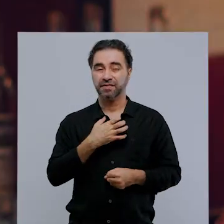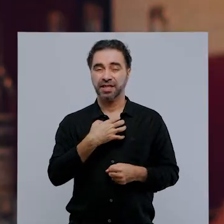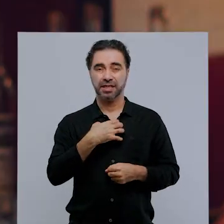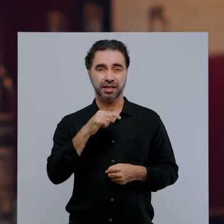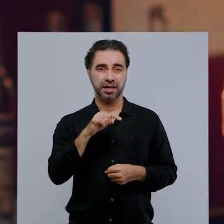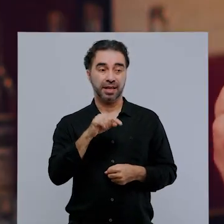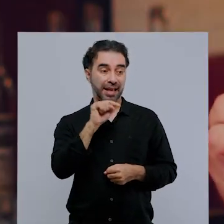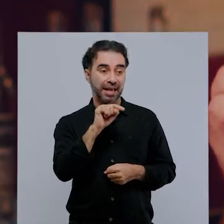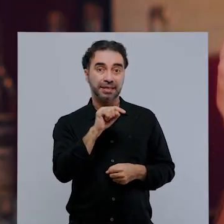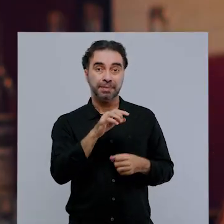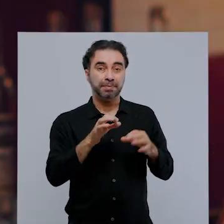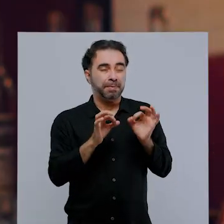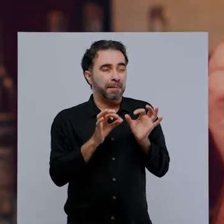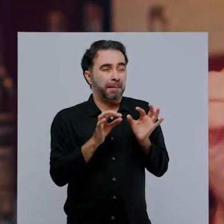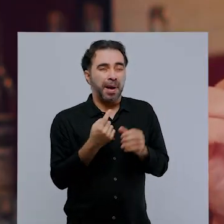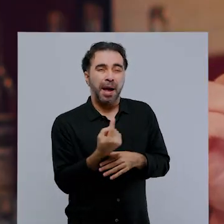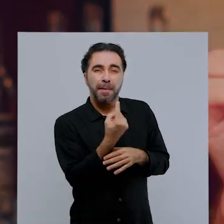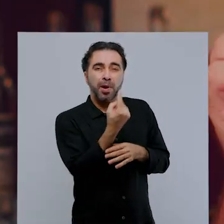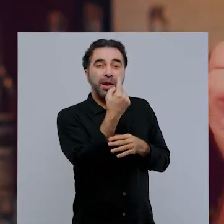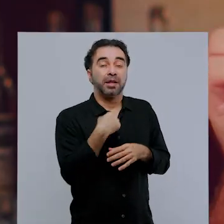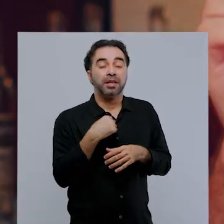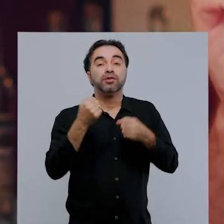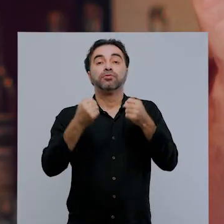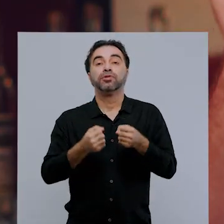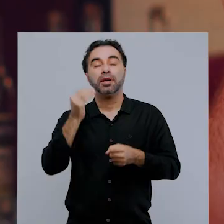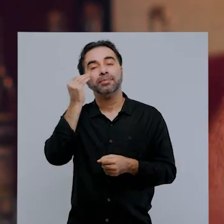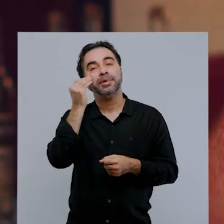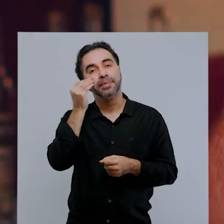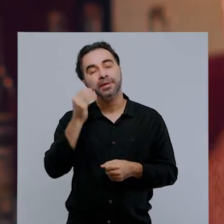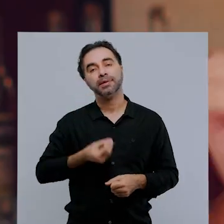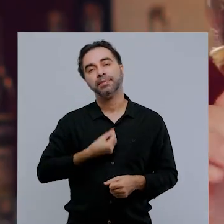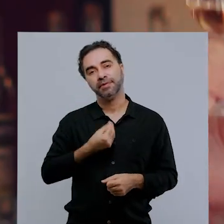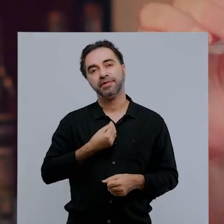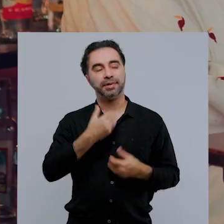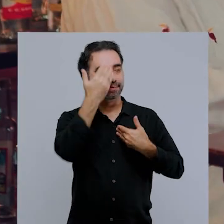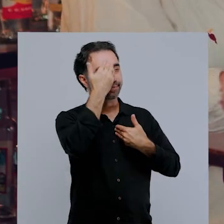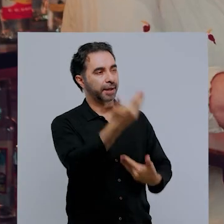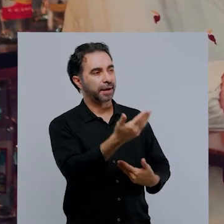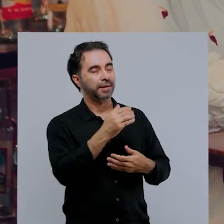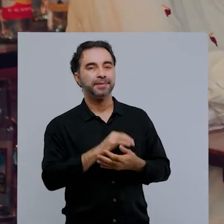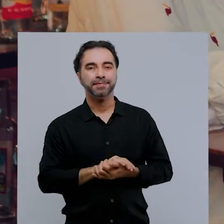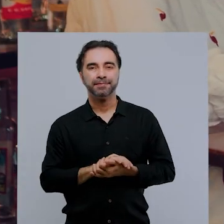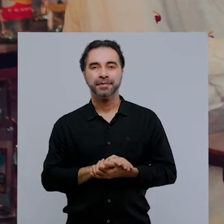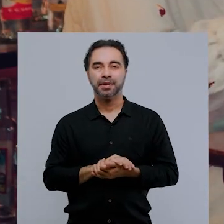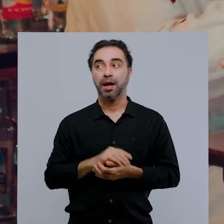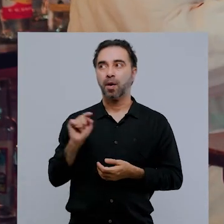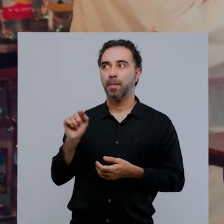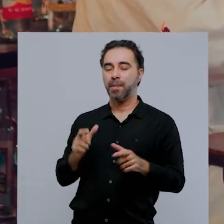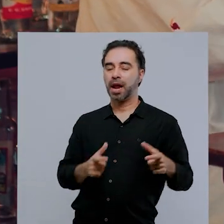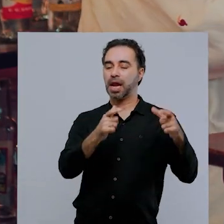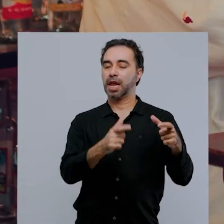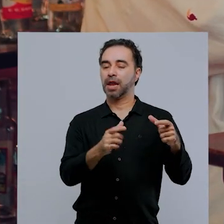essa é uma das mais exóticas e mais raras que eu já provei na minha vida. Então, obrigado, Leila. Uma